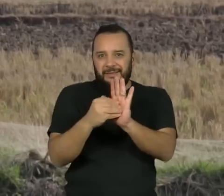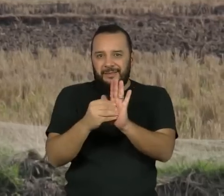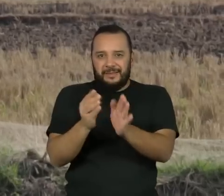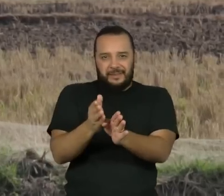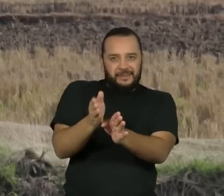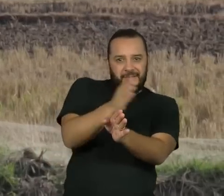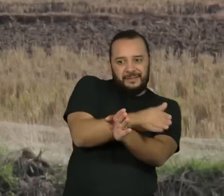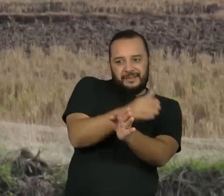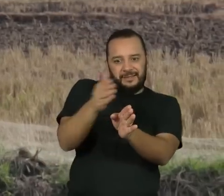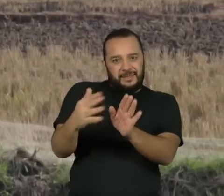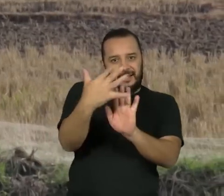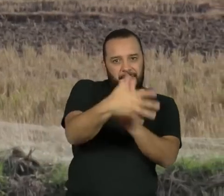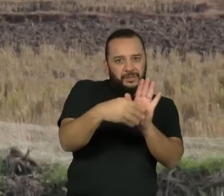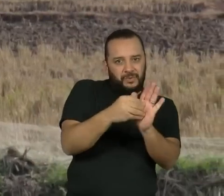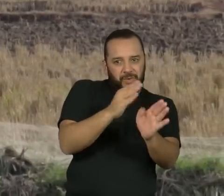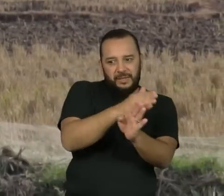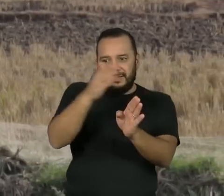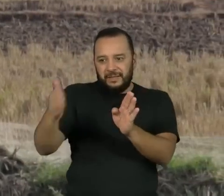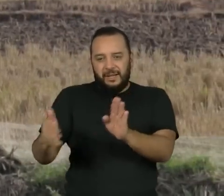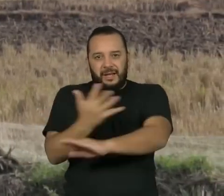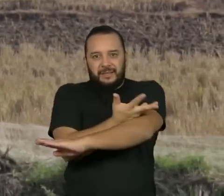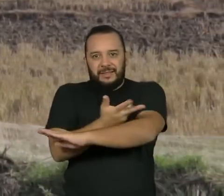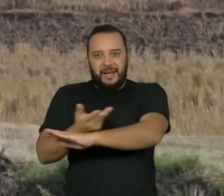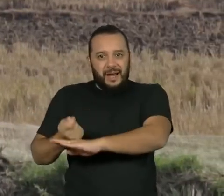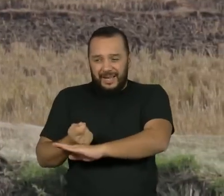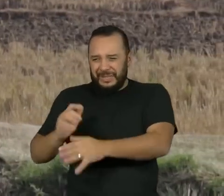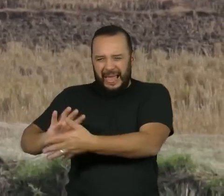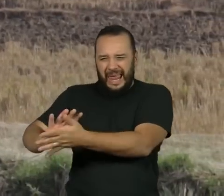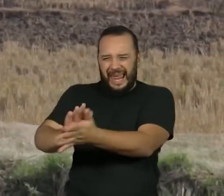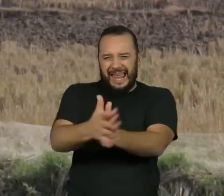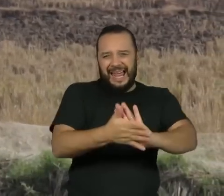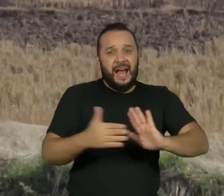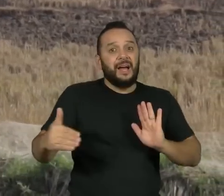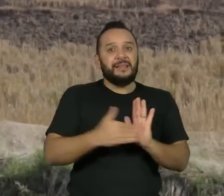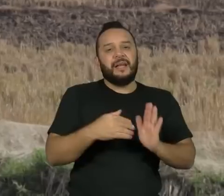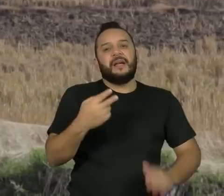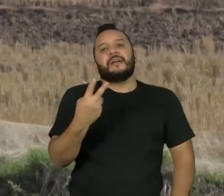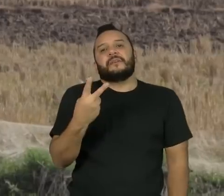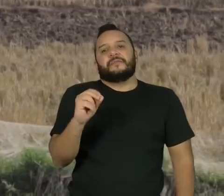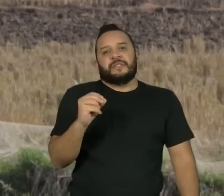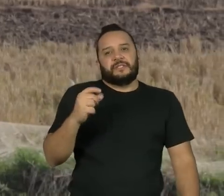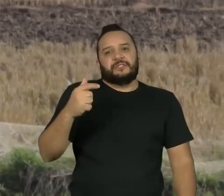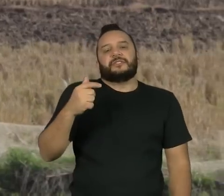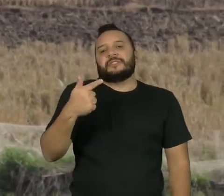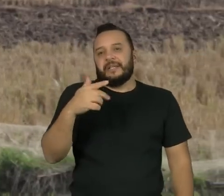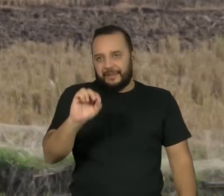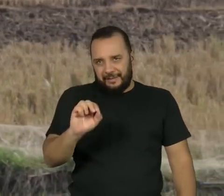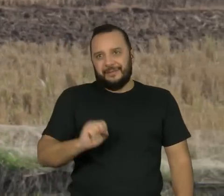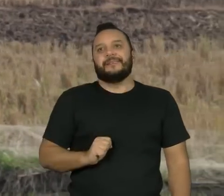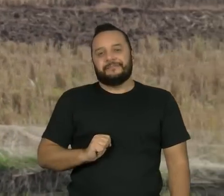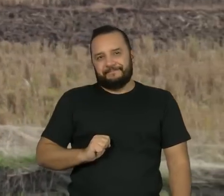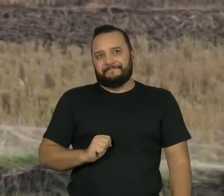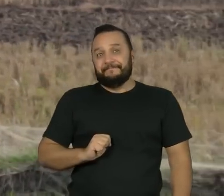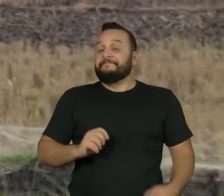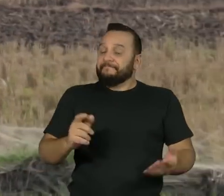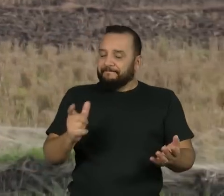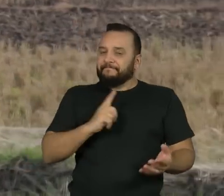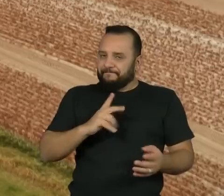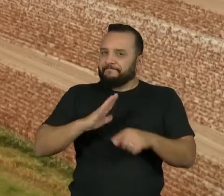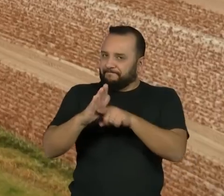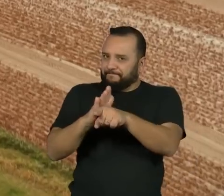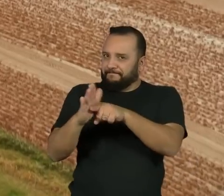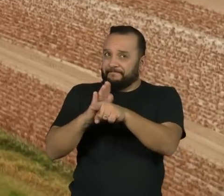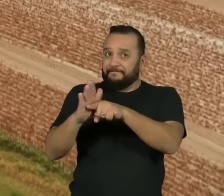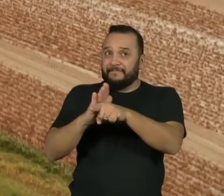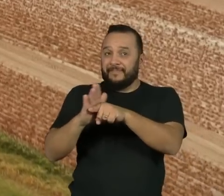até 2060. É o que mostra estudo elaborado pela Plataforma de Biodiversidade e Serviços Ecossistêmicos.